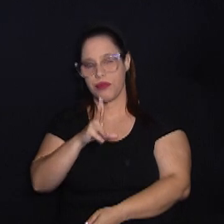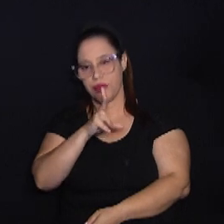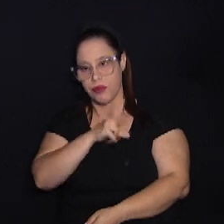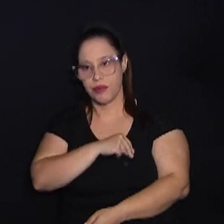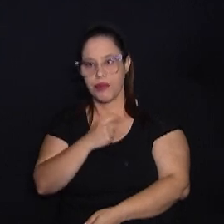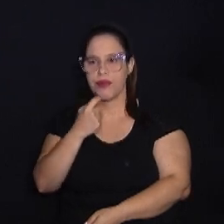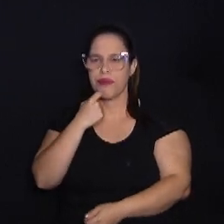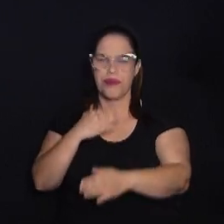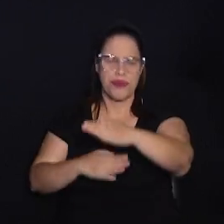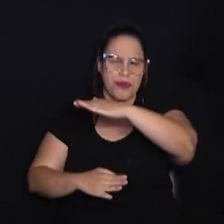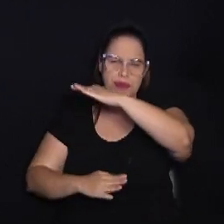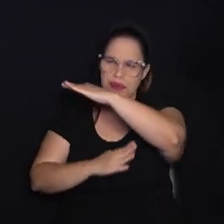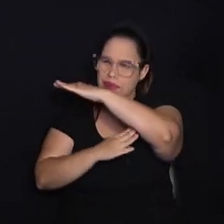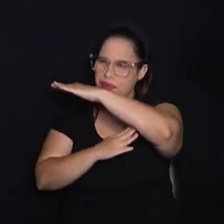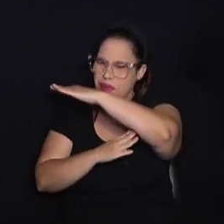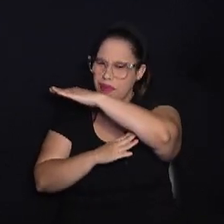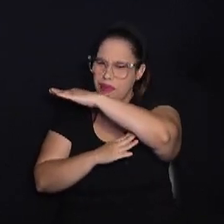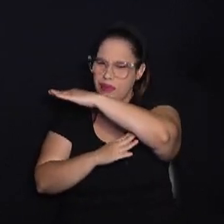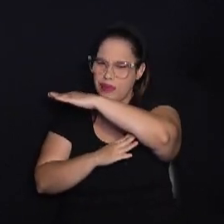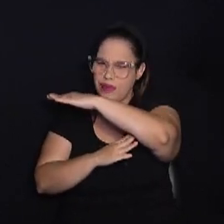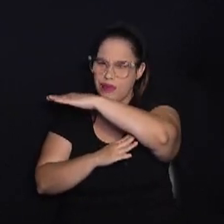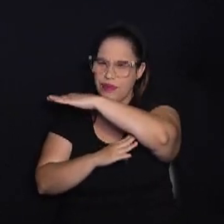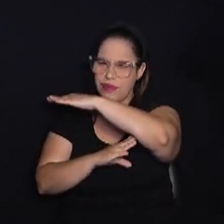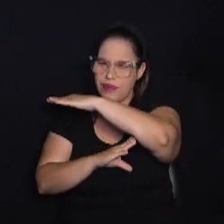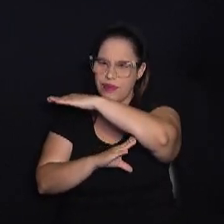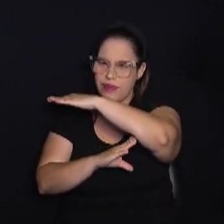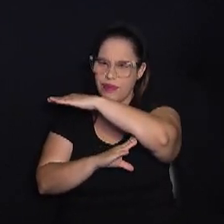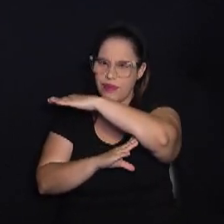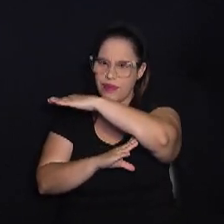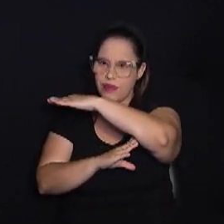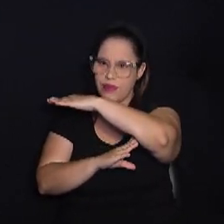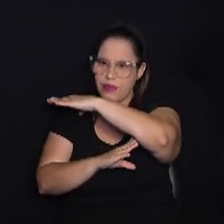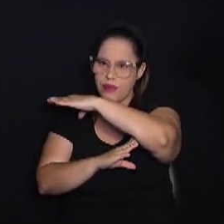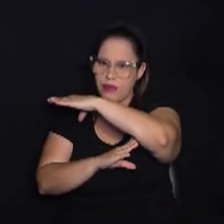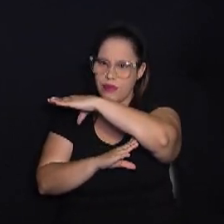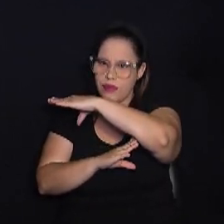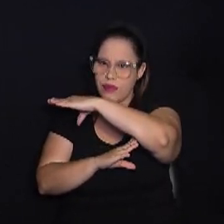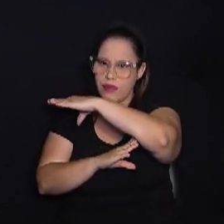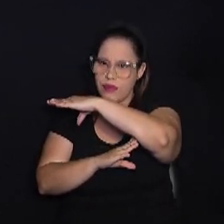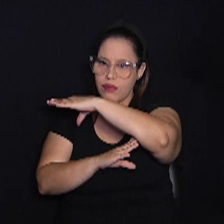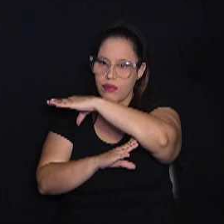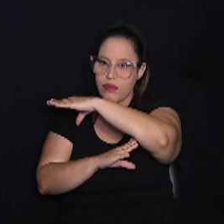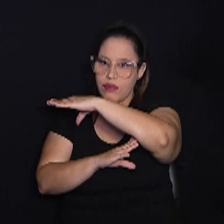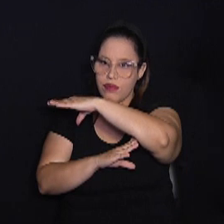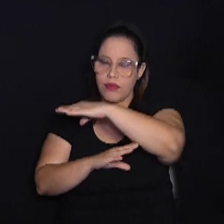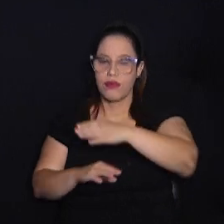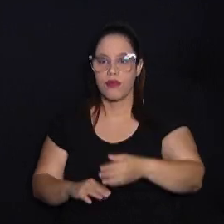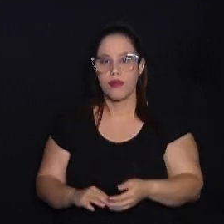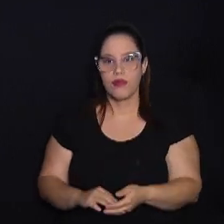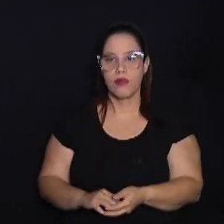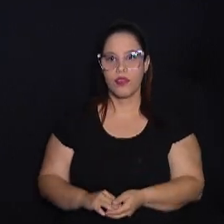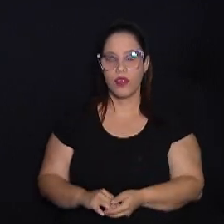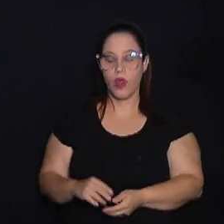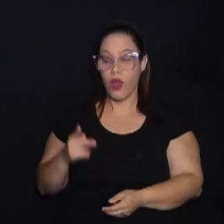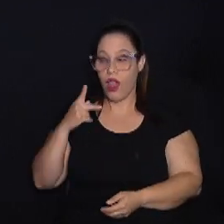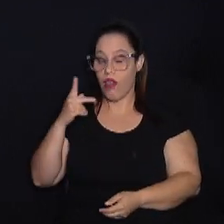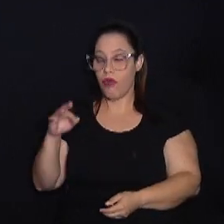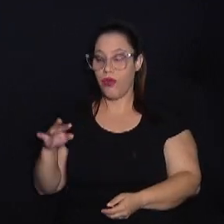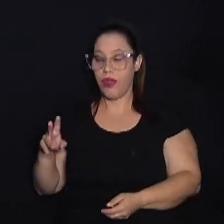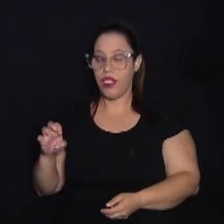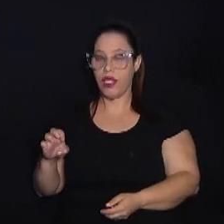Campinas, gente. Eu quero reiterar a fala da minha querida vice-presidente Flávia